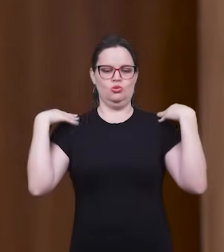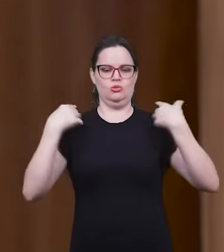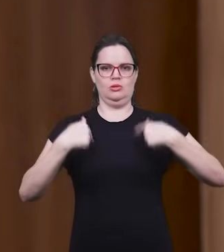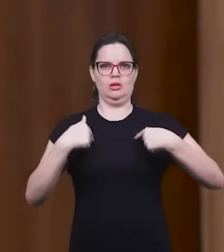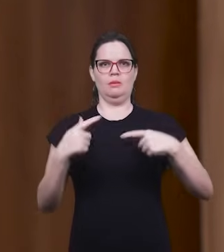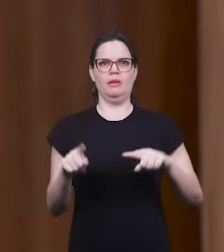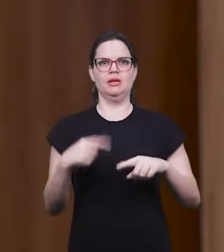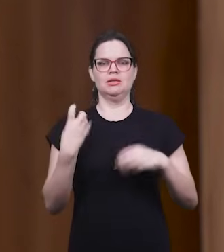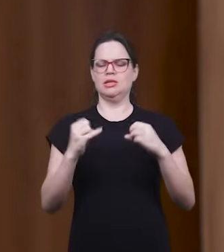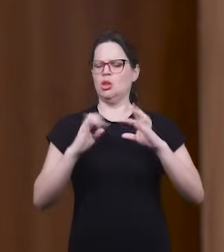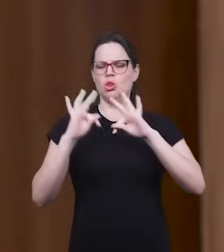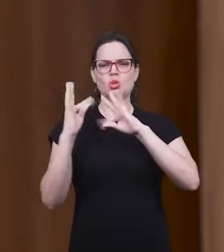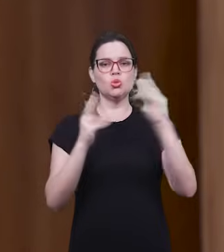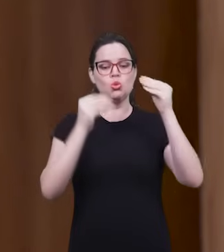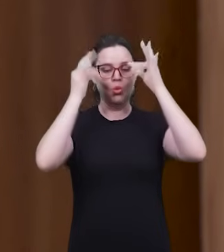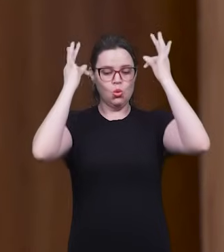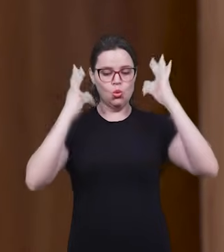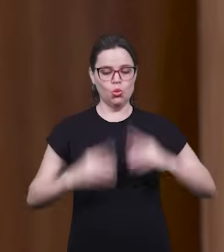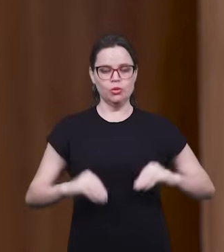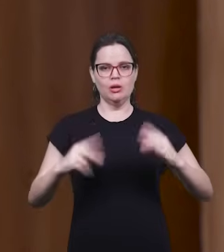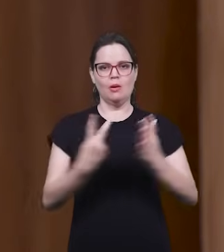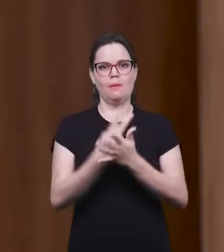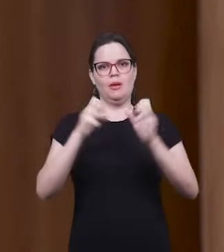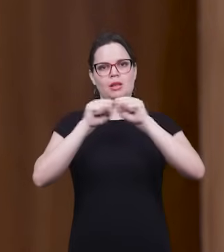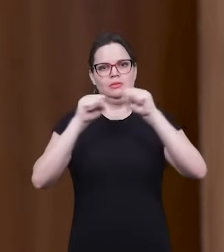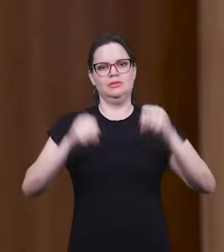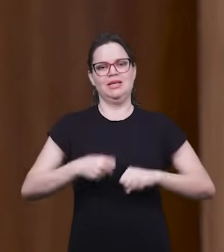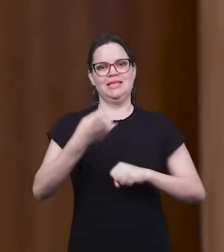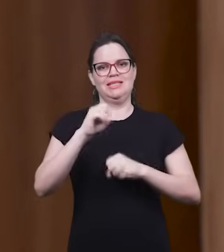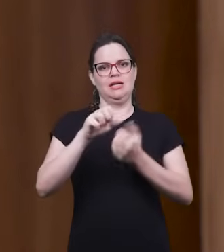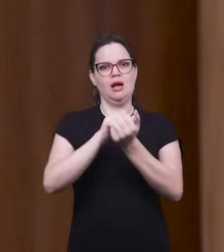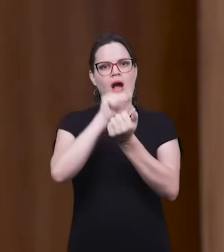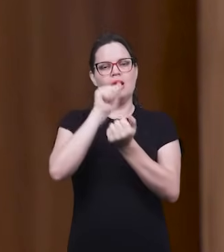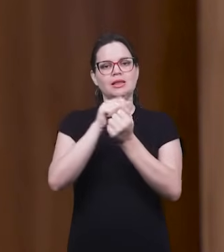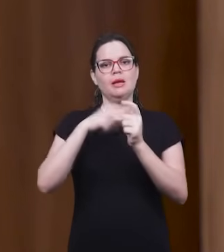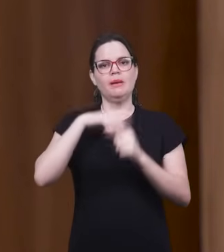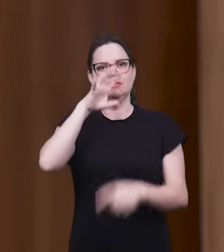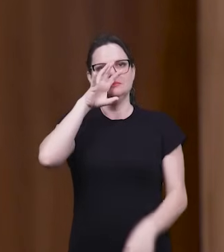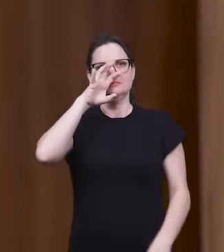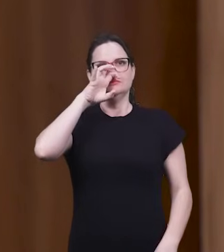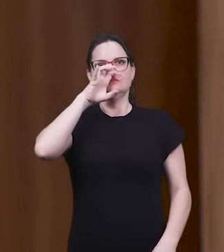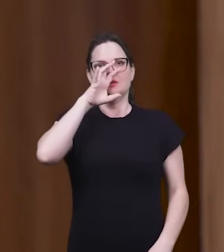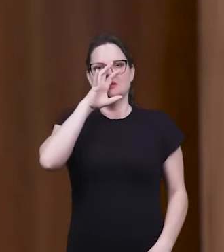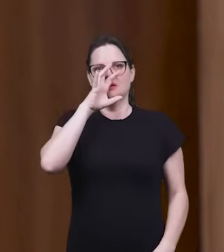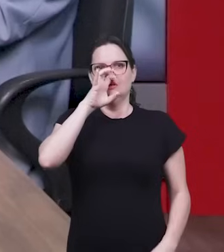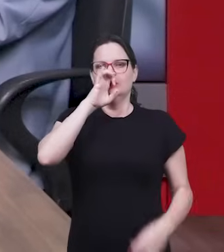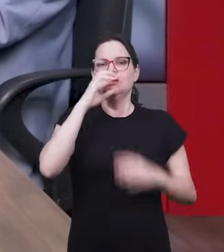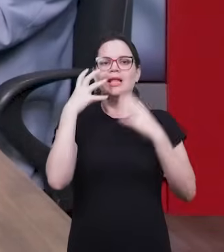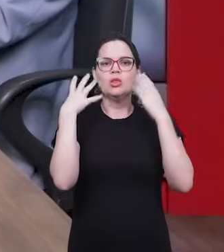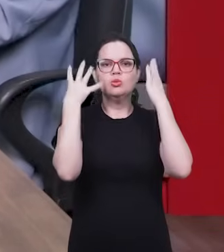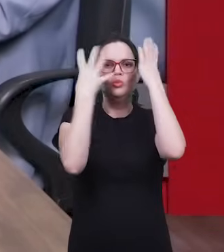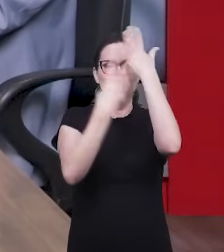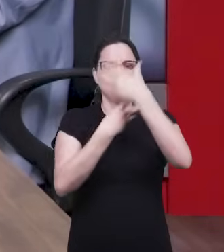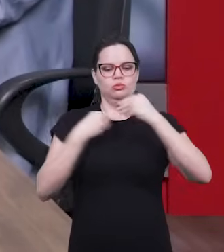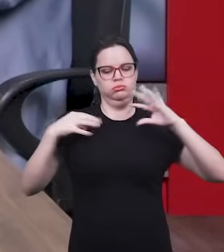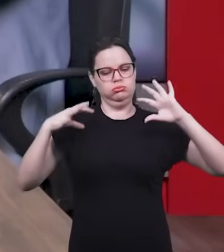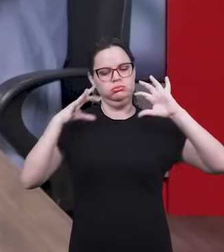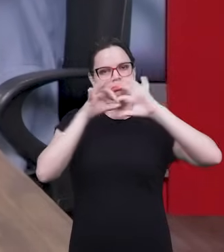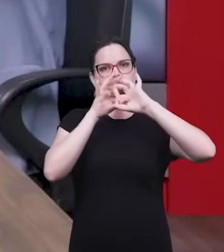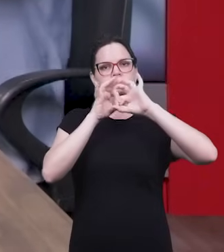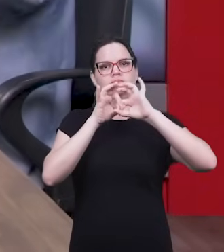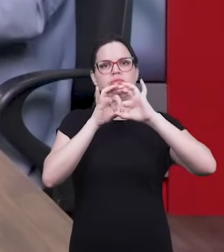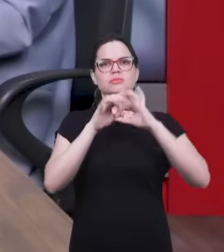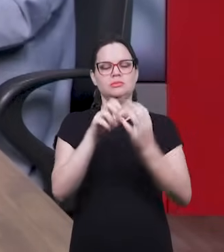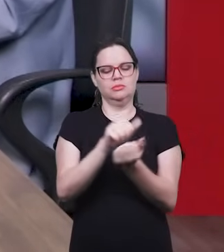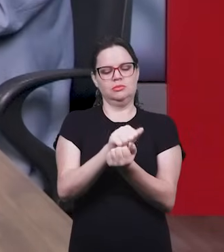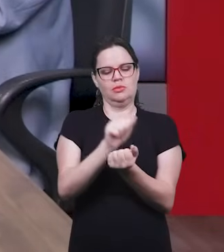postura externa, crânio, mastoideia, tudo. Então, respiração. Tudo está envolvido, tudo. Né? Inclusive, eu